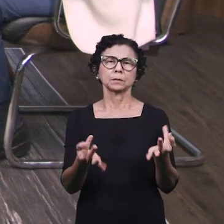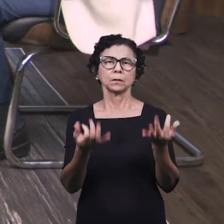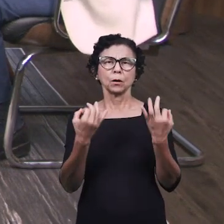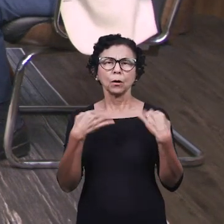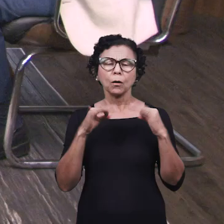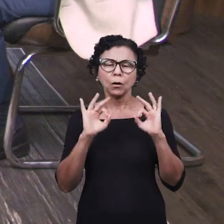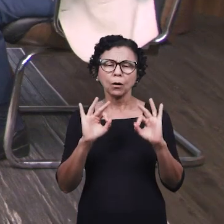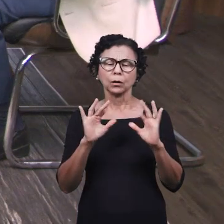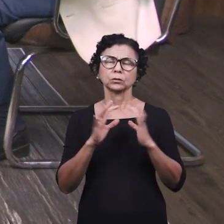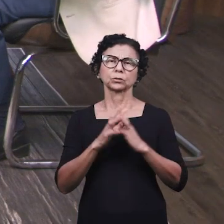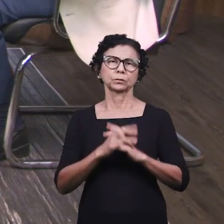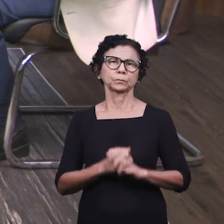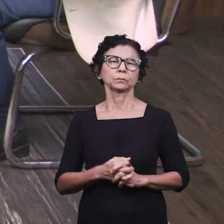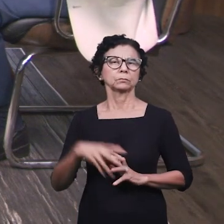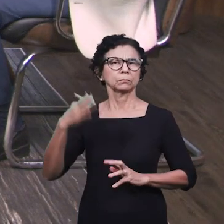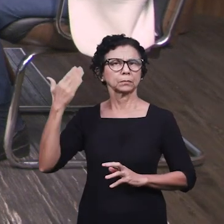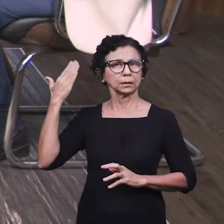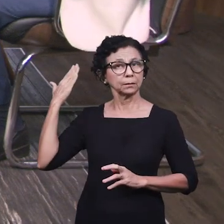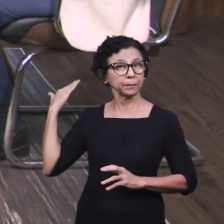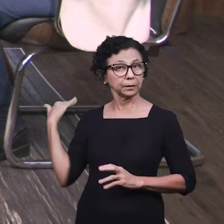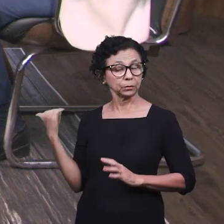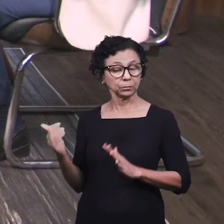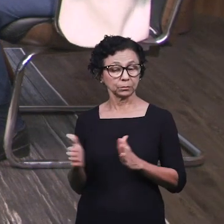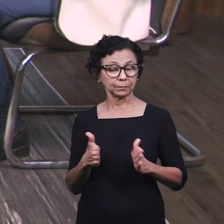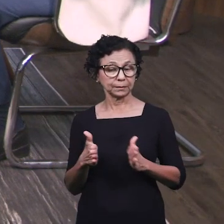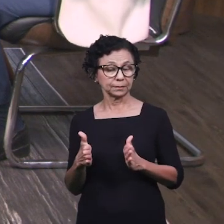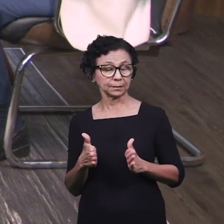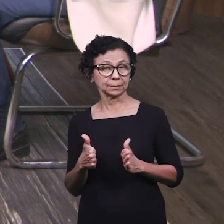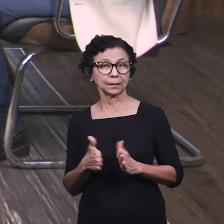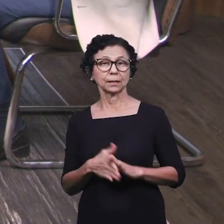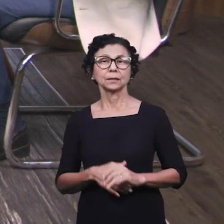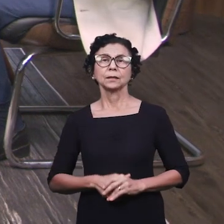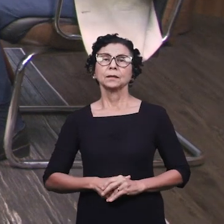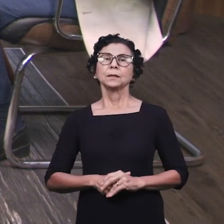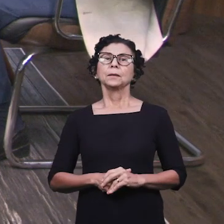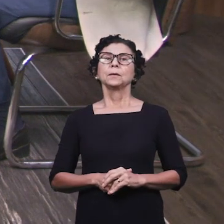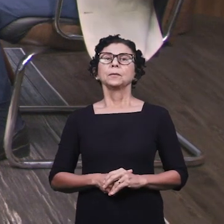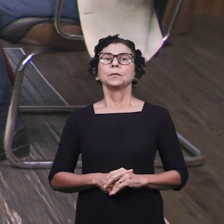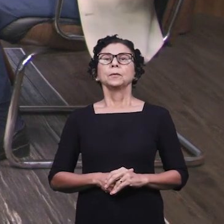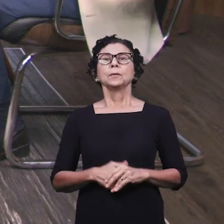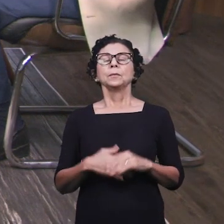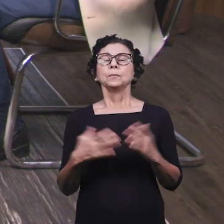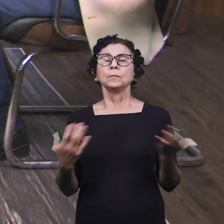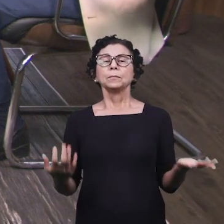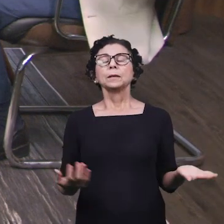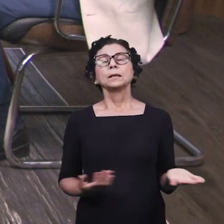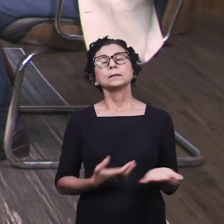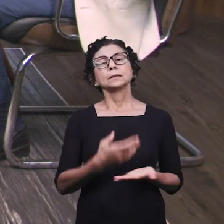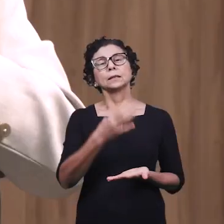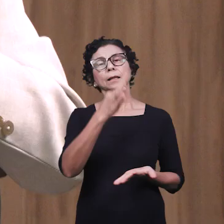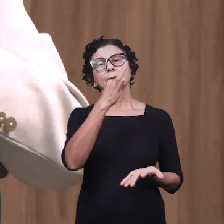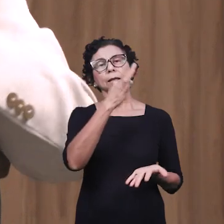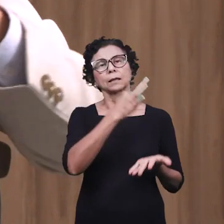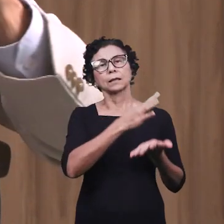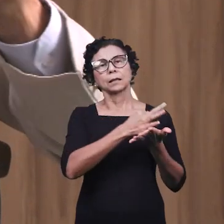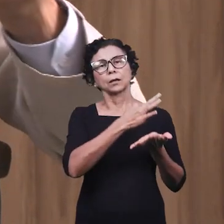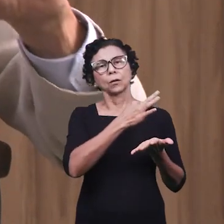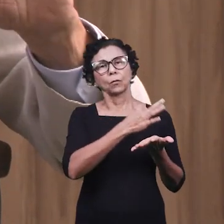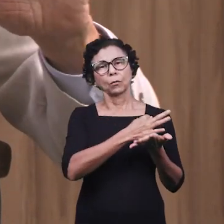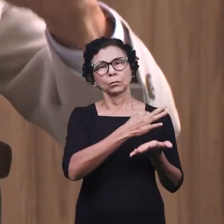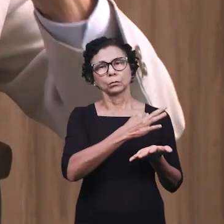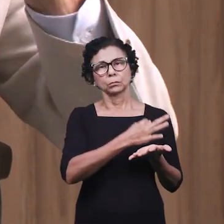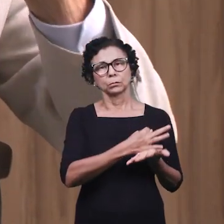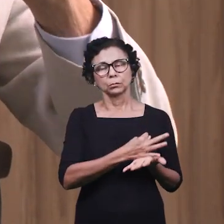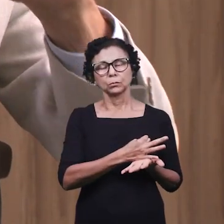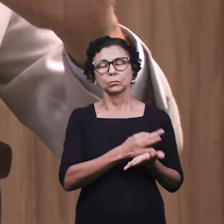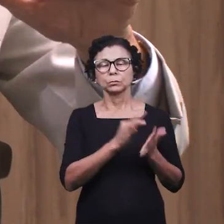foi ótimo para aquela época, mas ele, como teólogo, é teólogo. Ele não